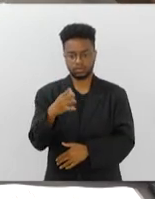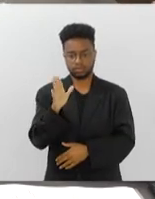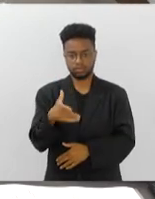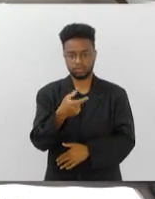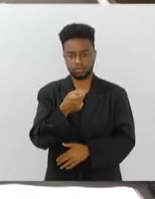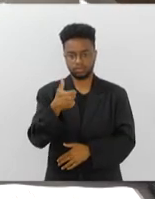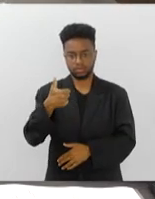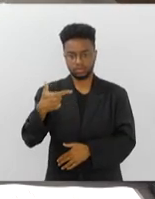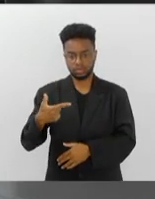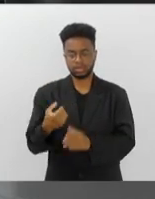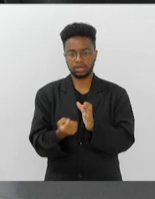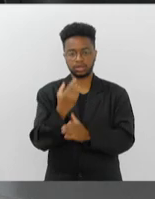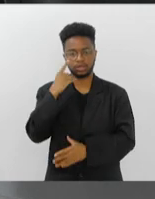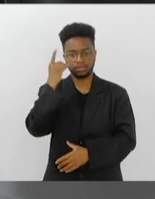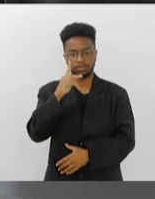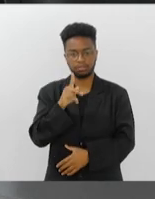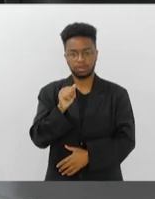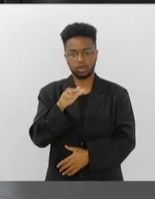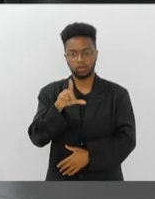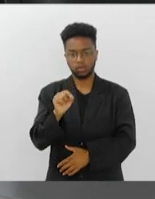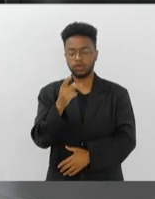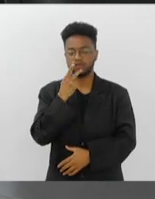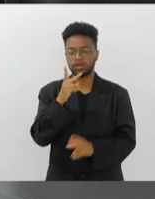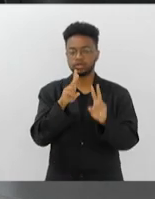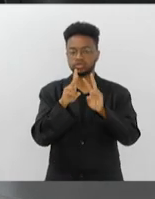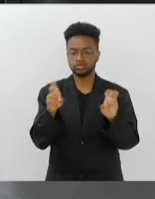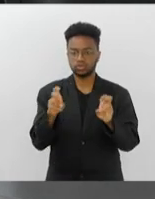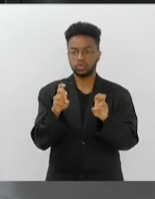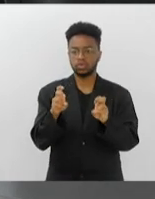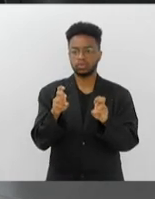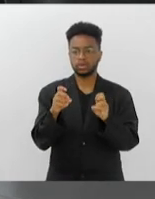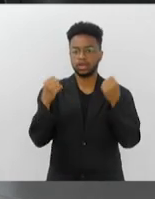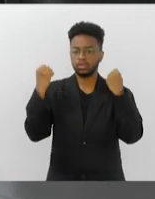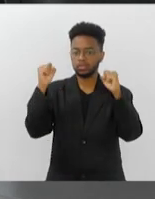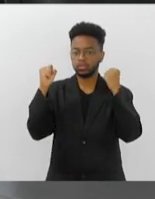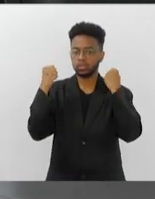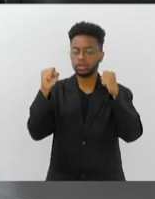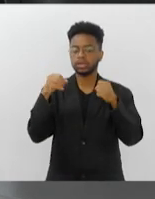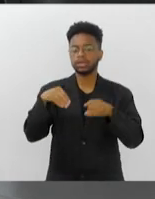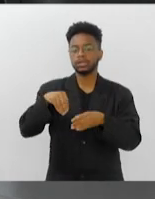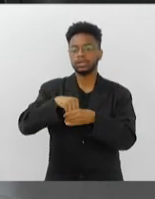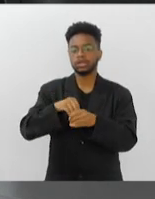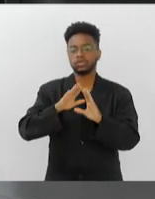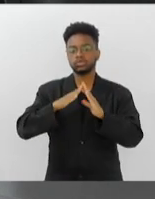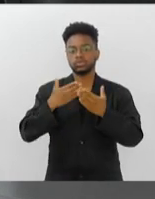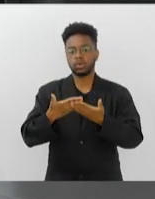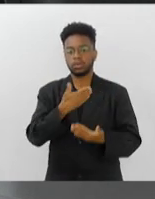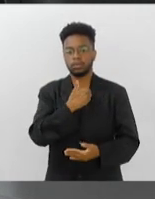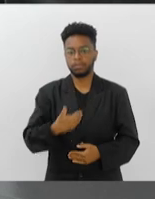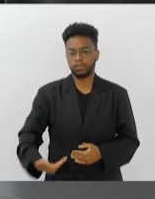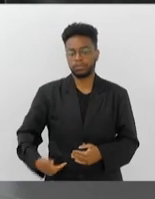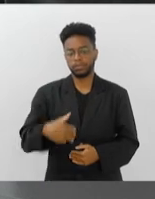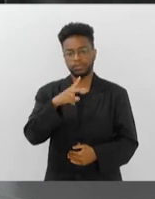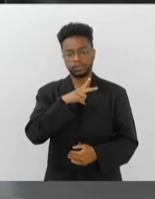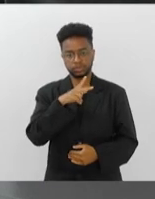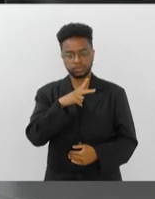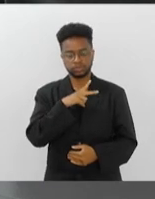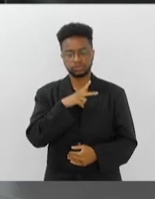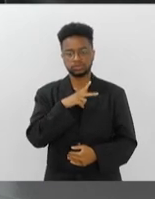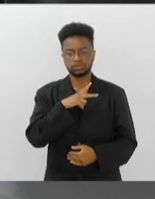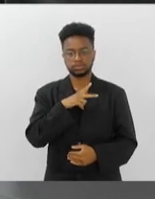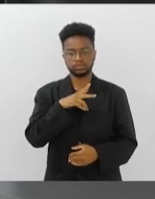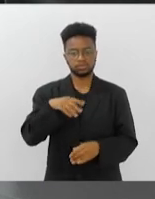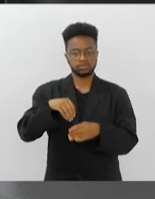autoria do deputado Paulo Ramos, que dispõe sobre a prática da atividade de educação física nos estabelecimentos de ensino públicos e particulares no âmbito